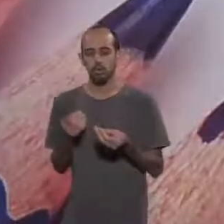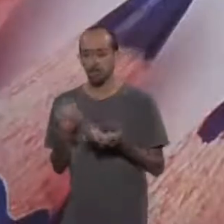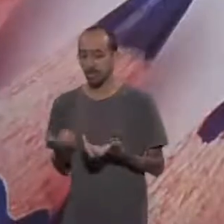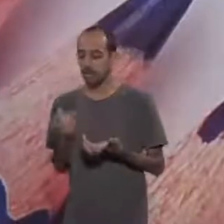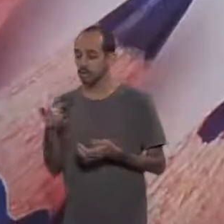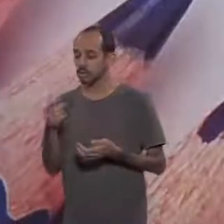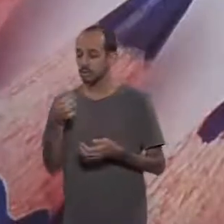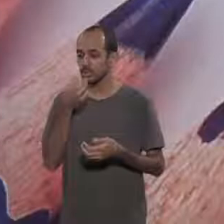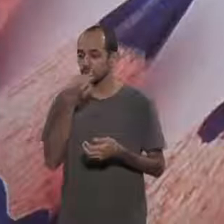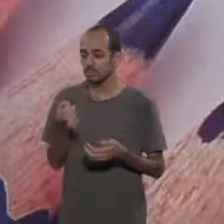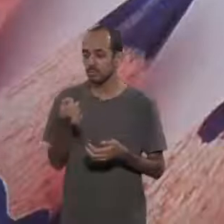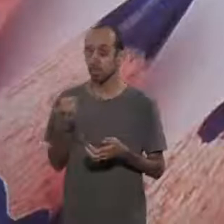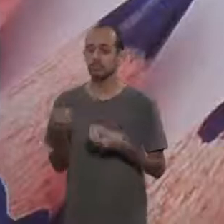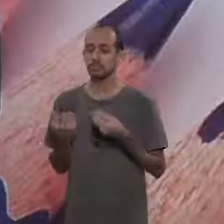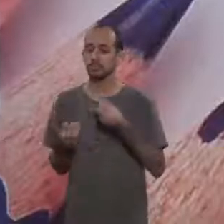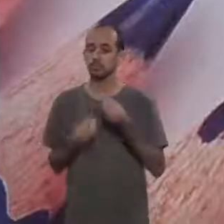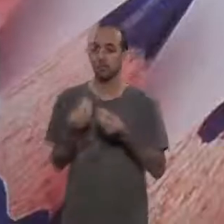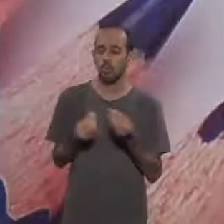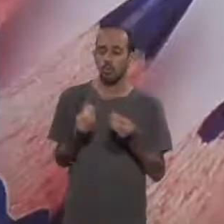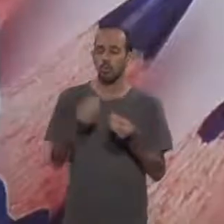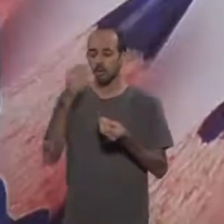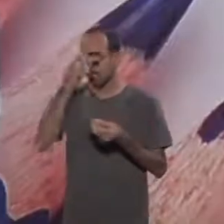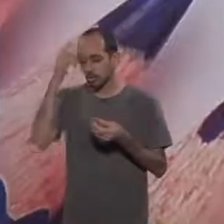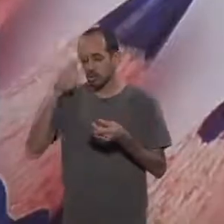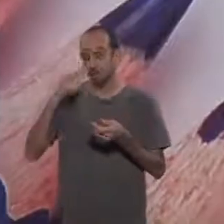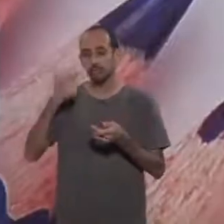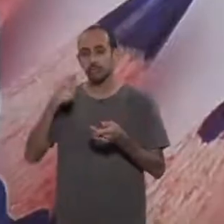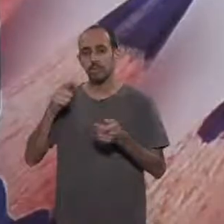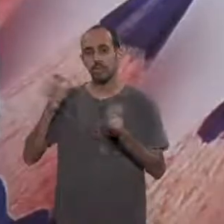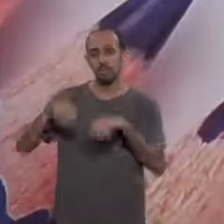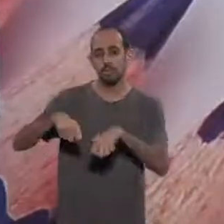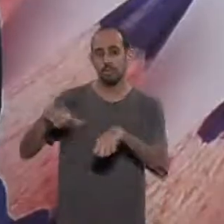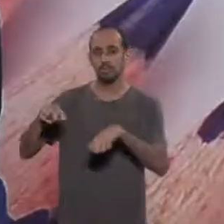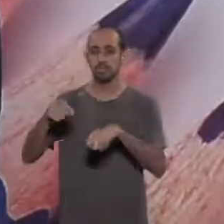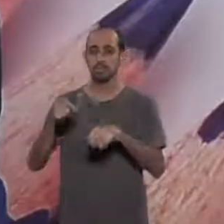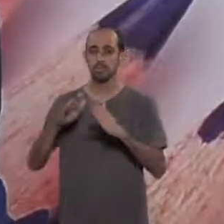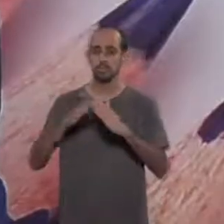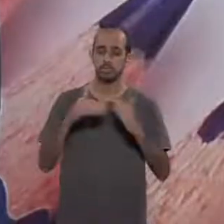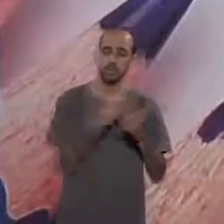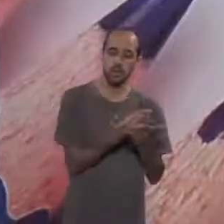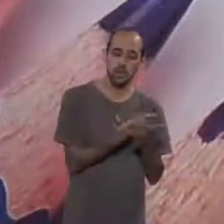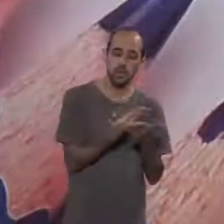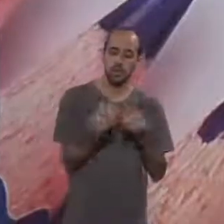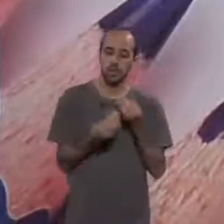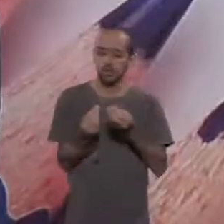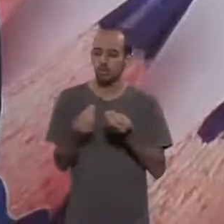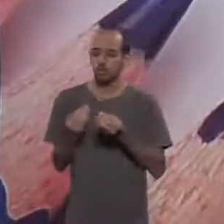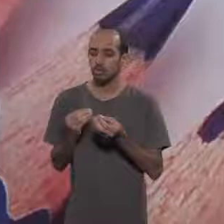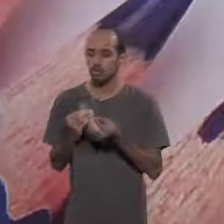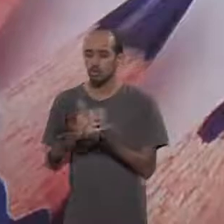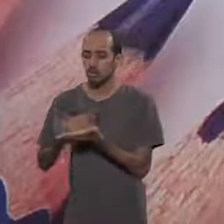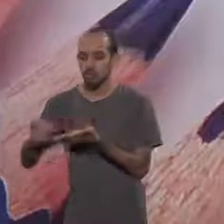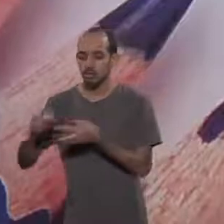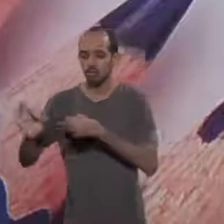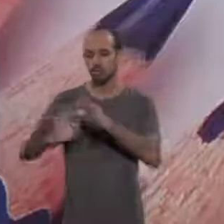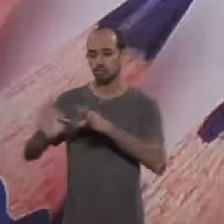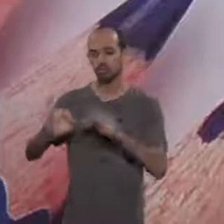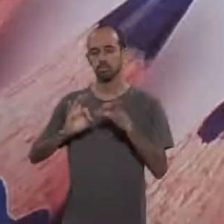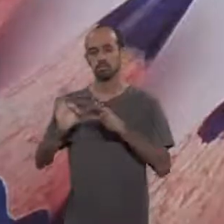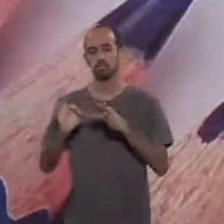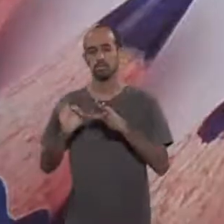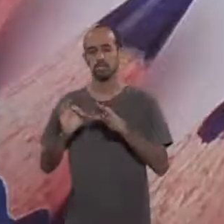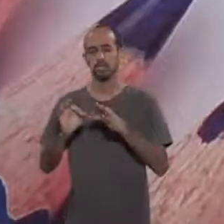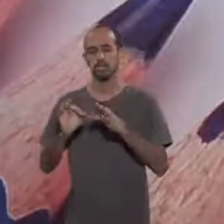que você desse algumas dicas, pessoal com poucos recursos mesmo, fala assim, poxa, vamos começar aqui um projeto que que vai